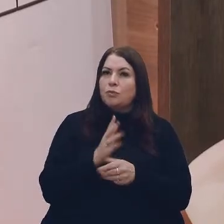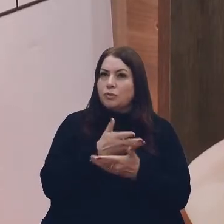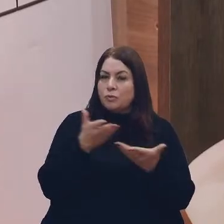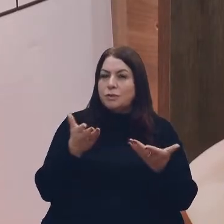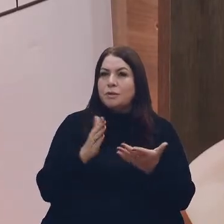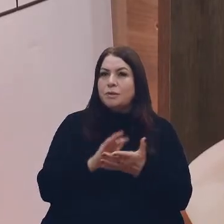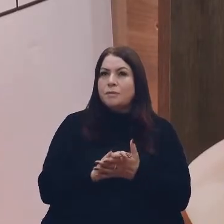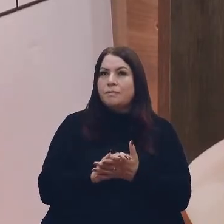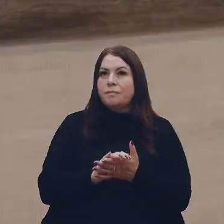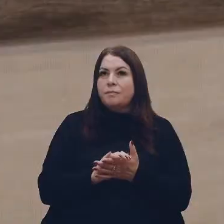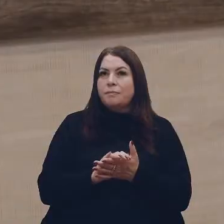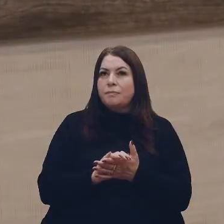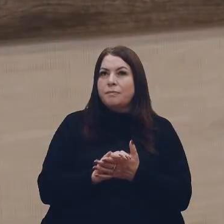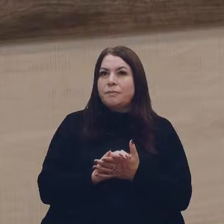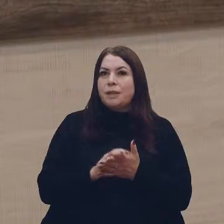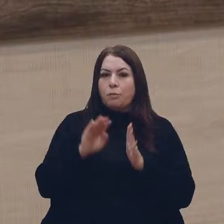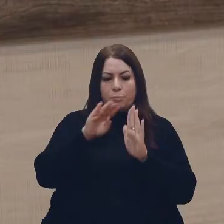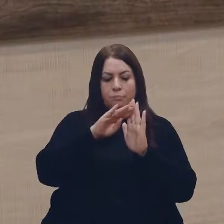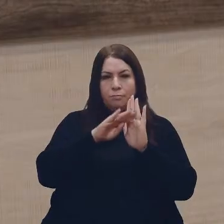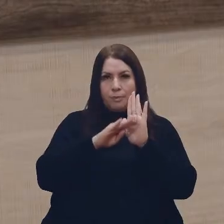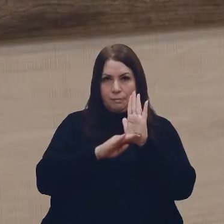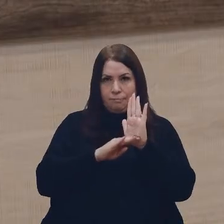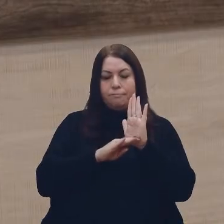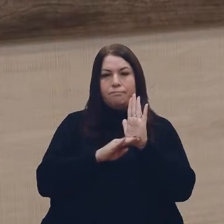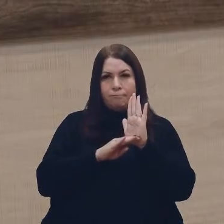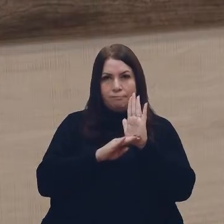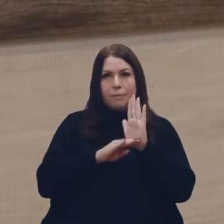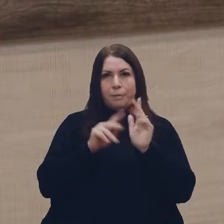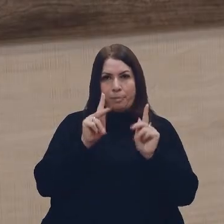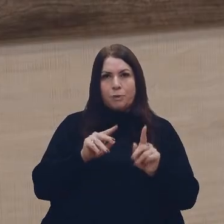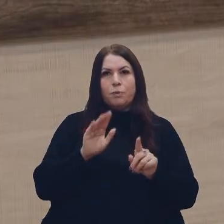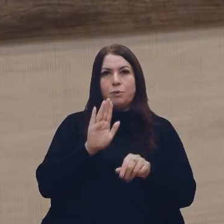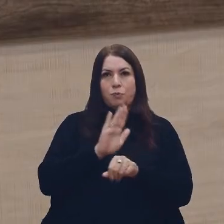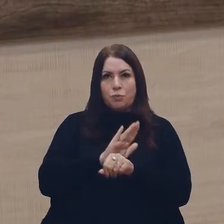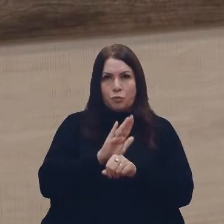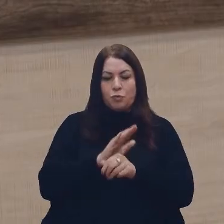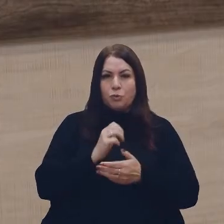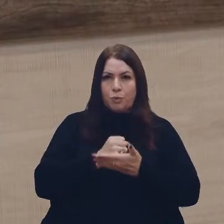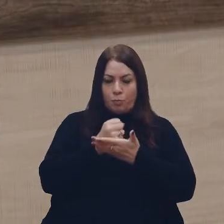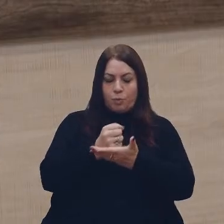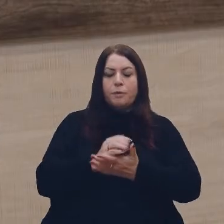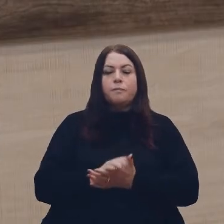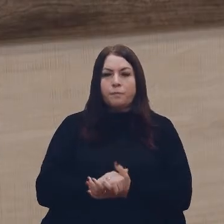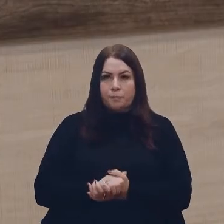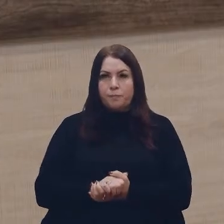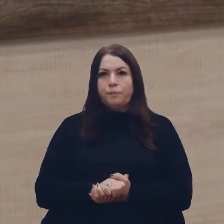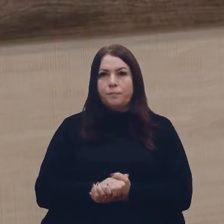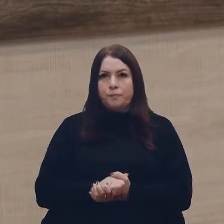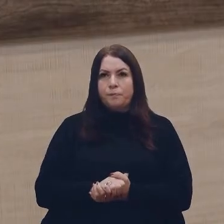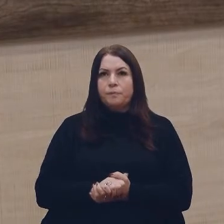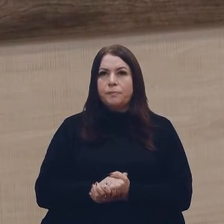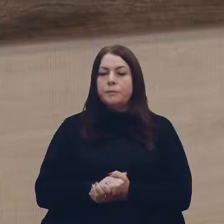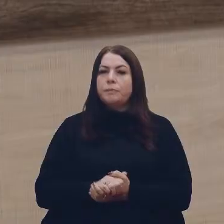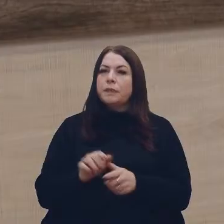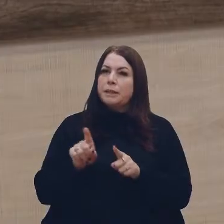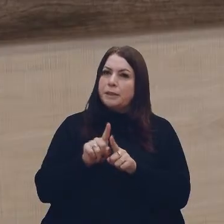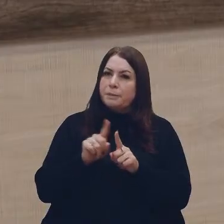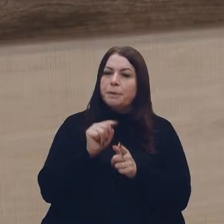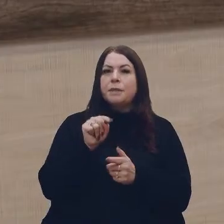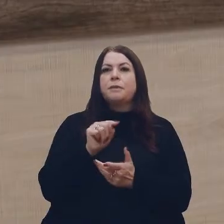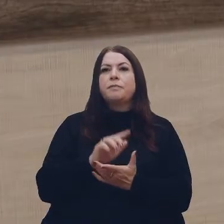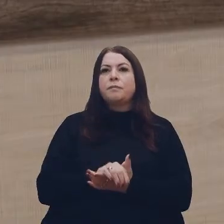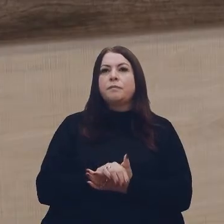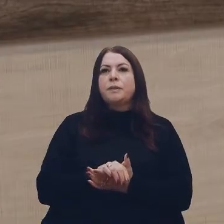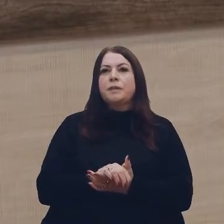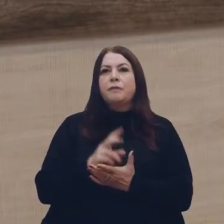para essa... Tens uma lista grande aqui de colaboradores. De apoiadores. E a propósito disso, eu citei